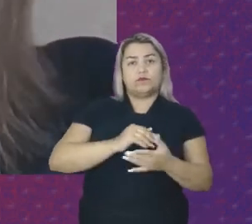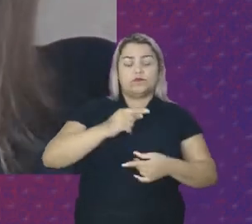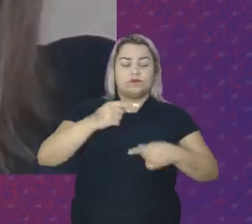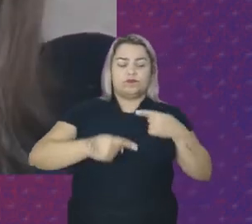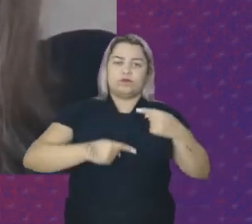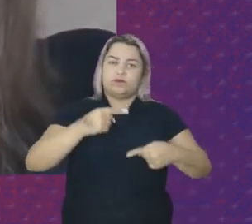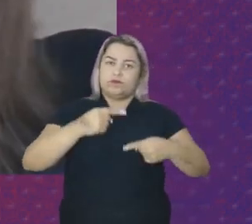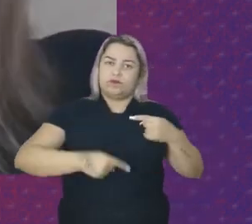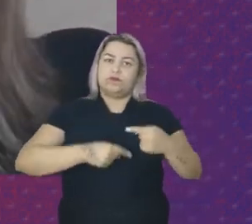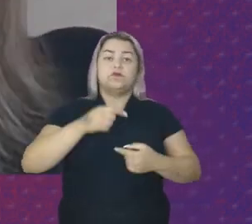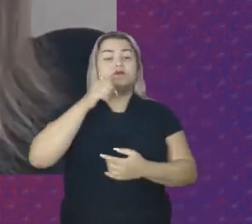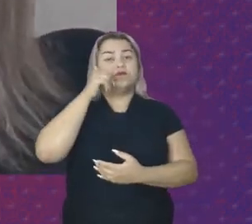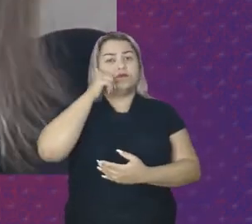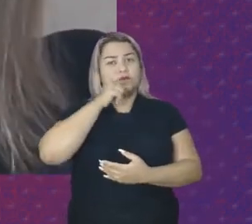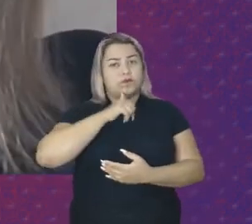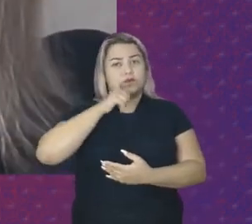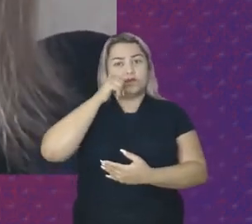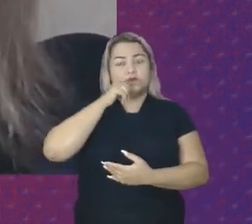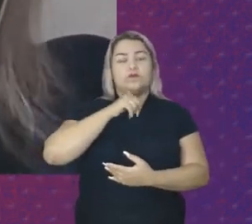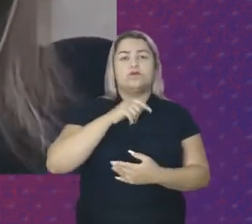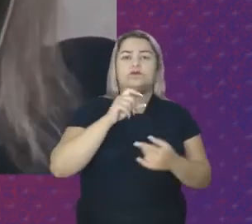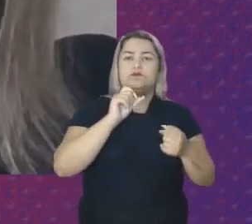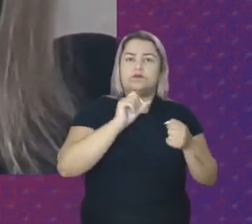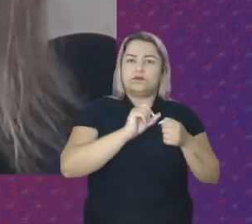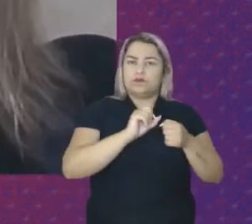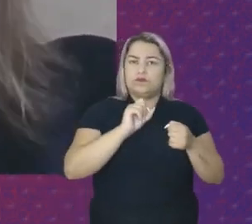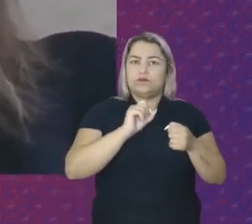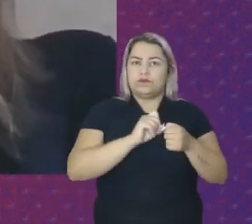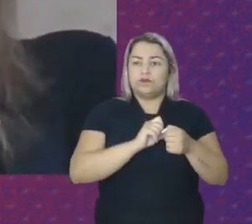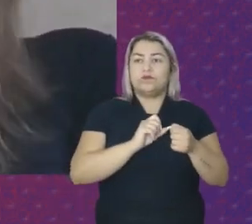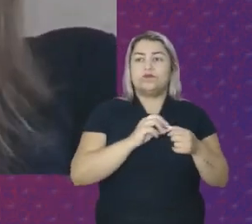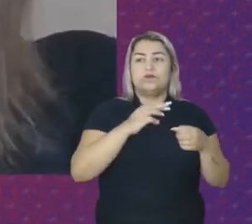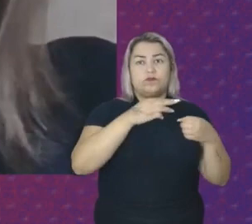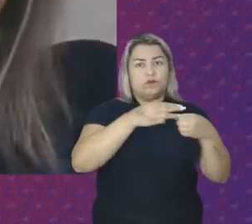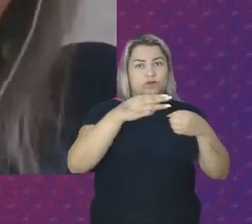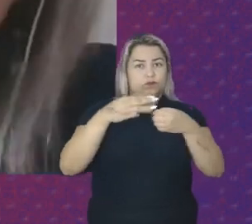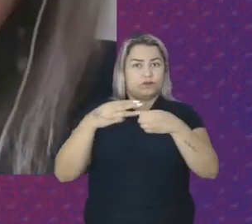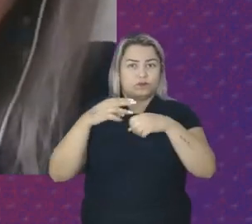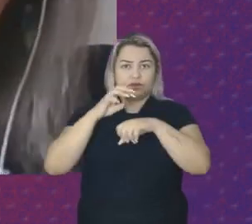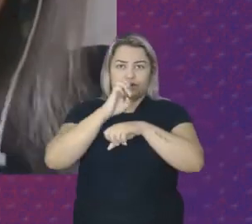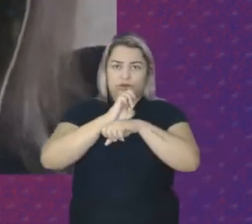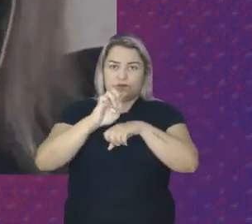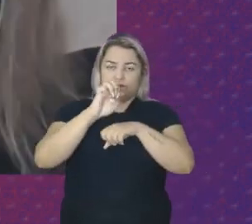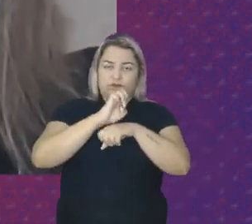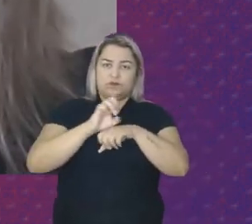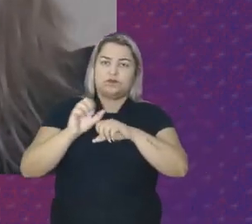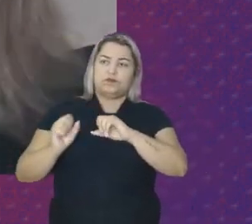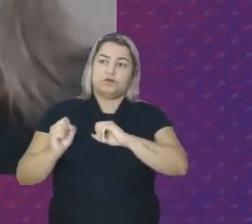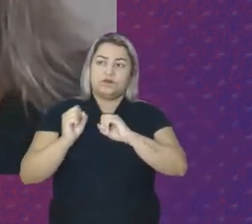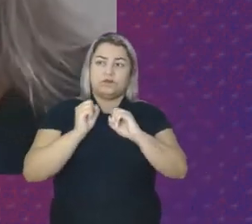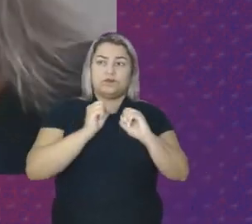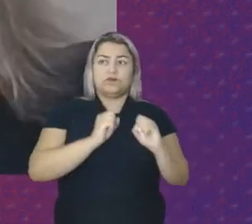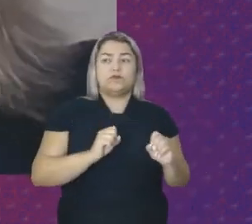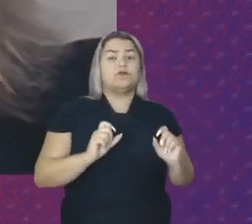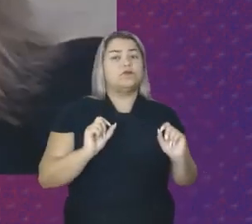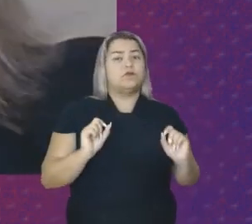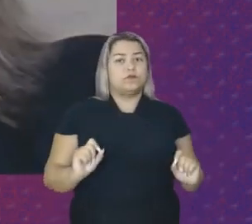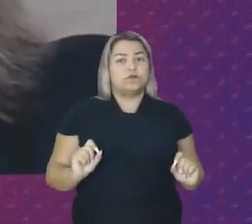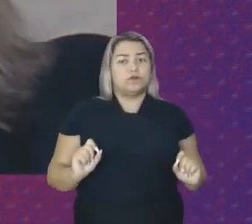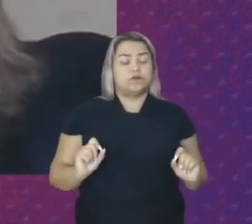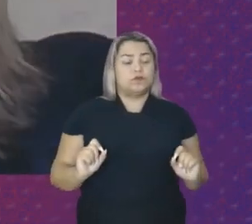as Mulheres elaborava editais que os municípios, os estados poderiam aderir, isso